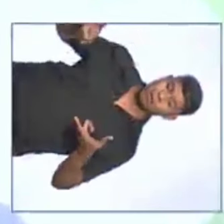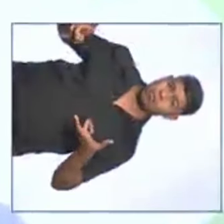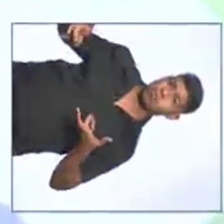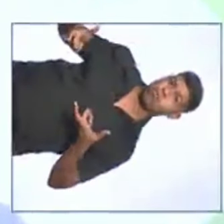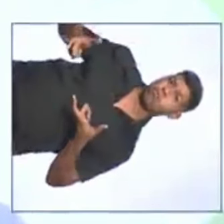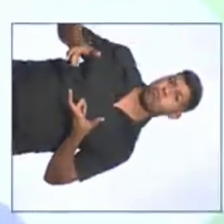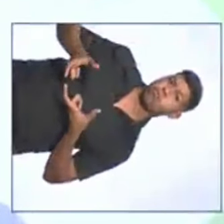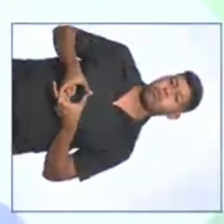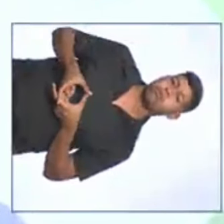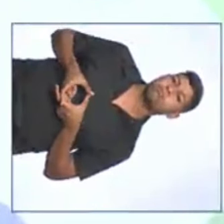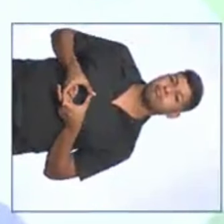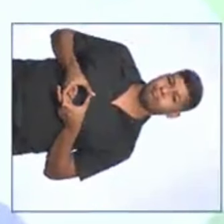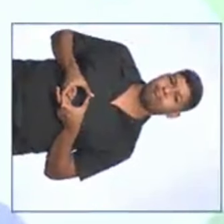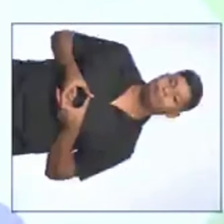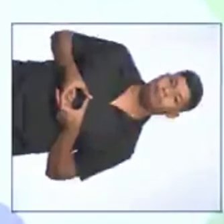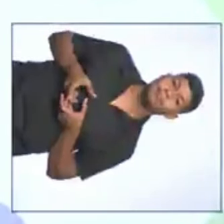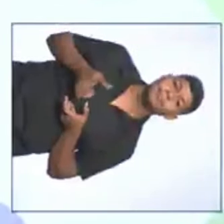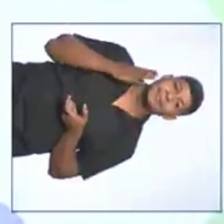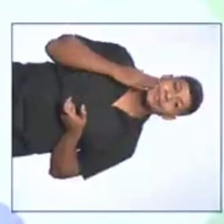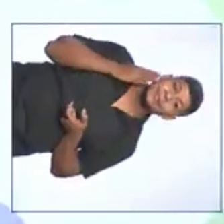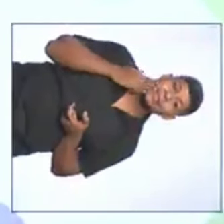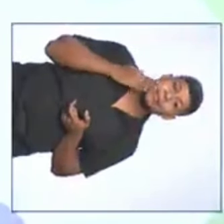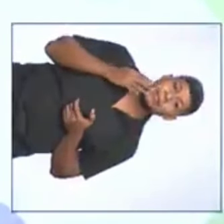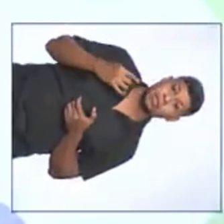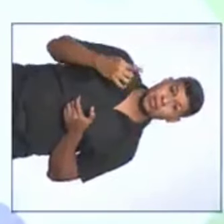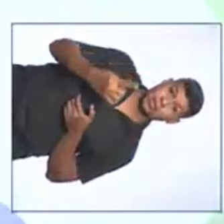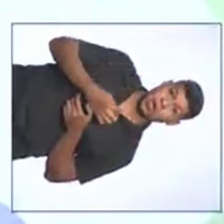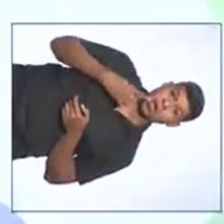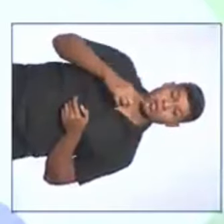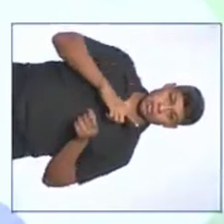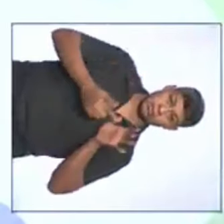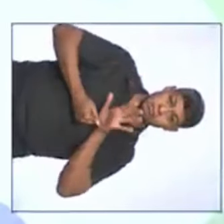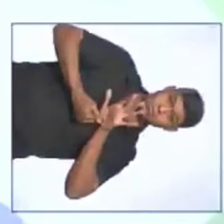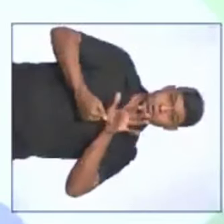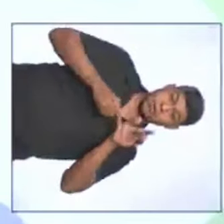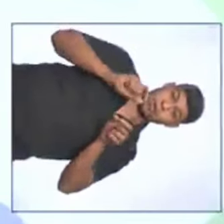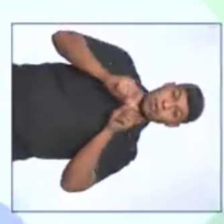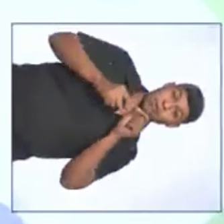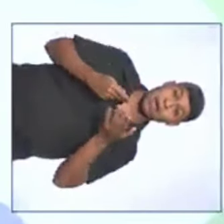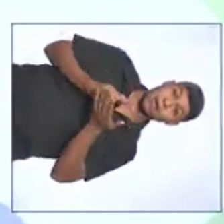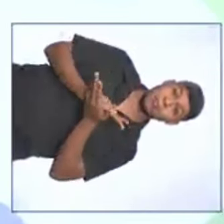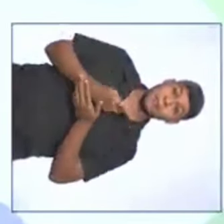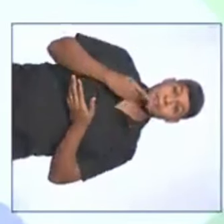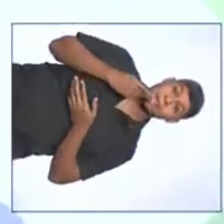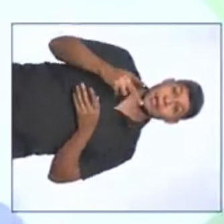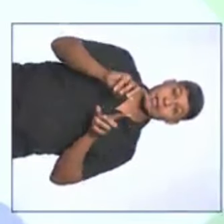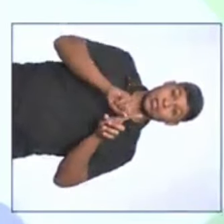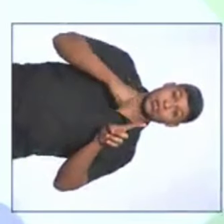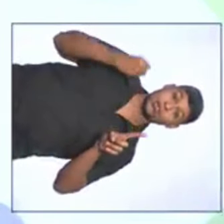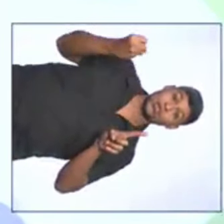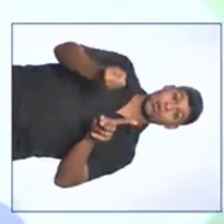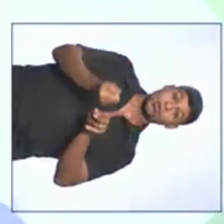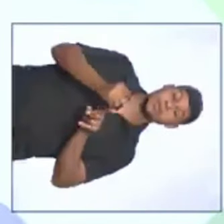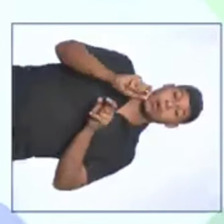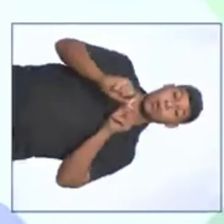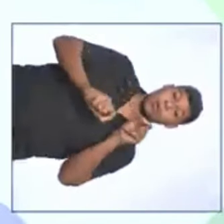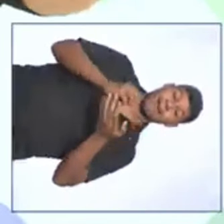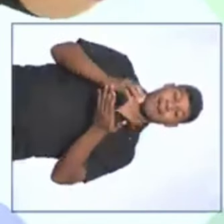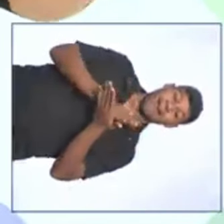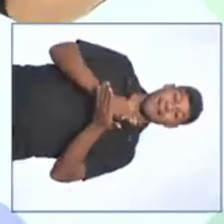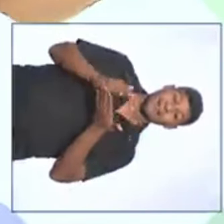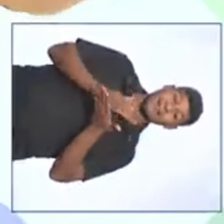continua sendo muito grande. Então, a gente está trazendo isso porque o que acontece? Quando a gente fala de sociologia, às vezes,